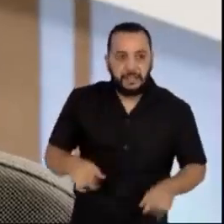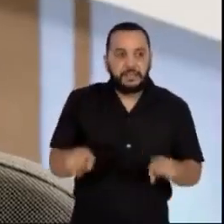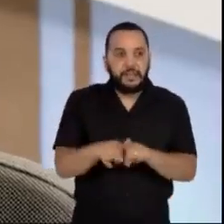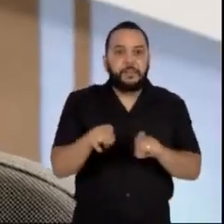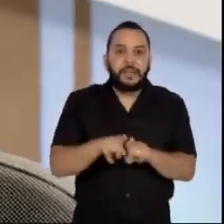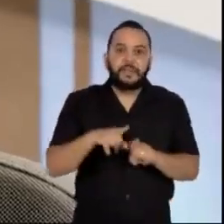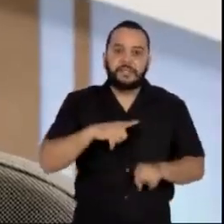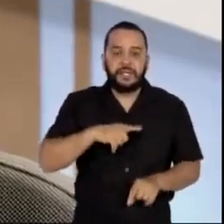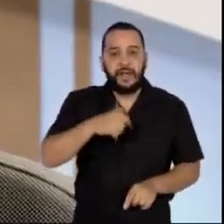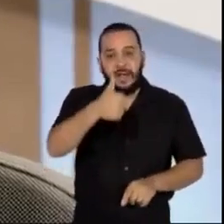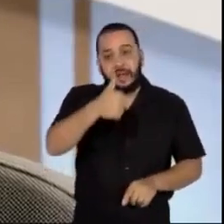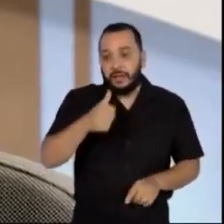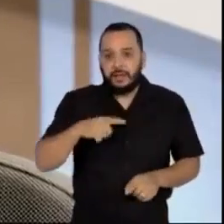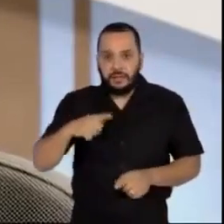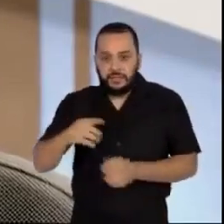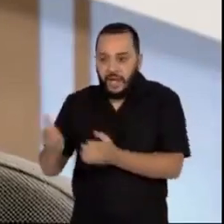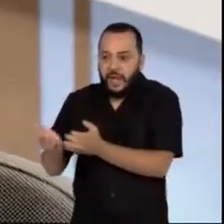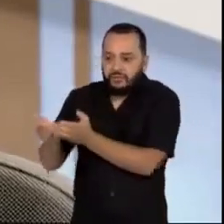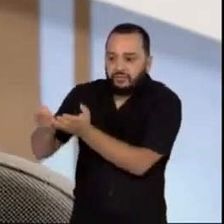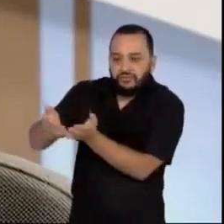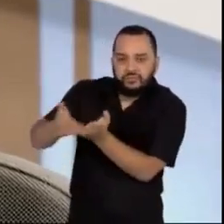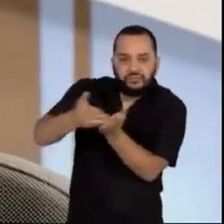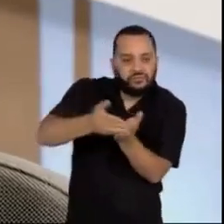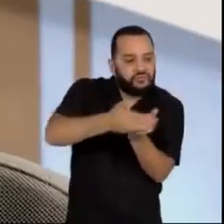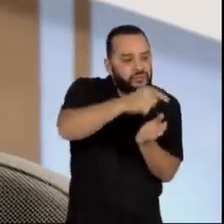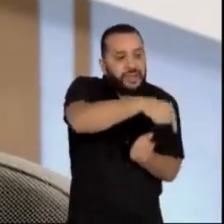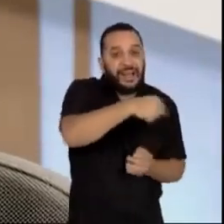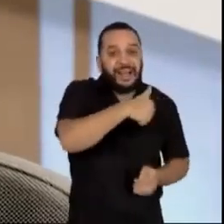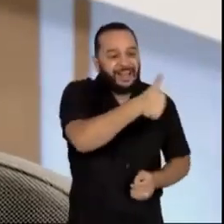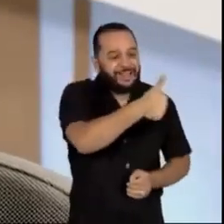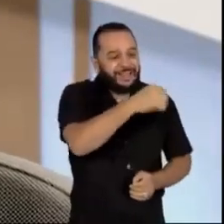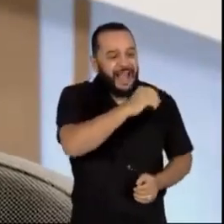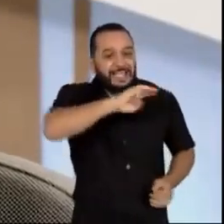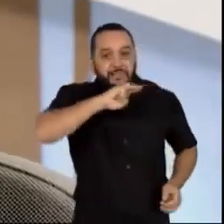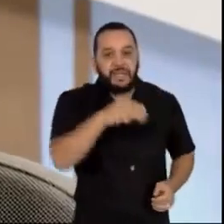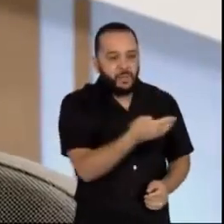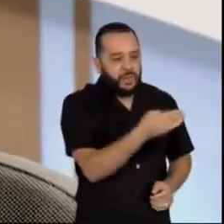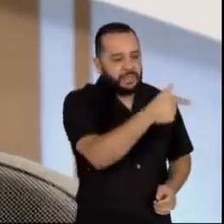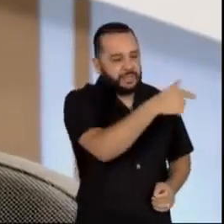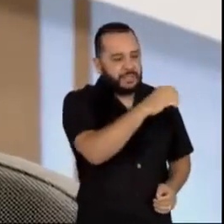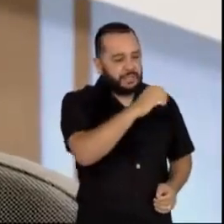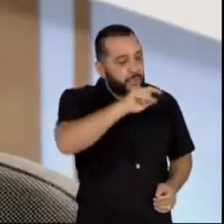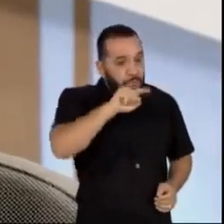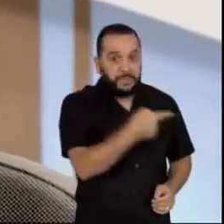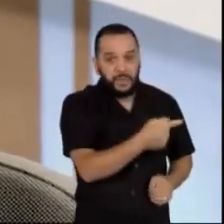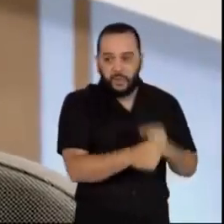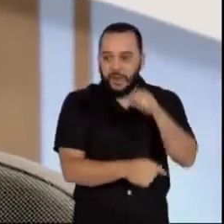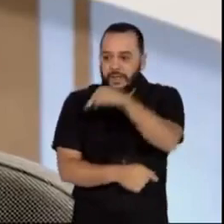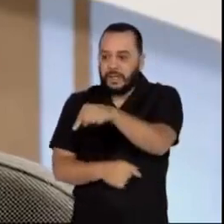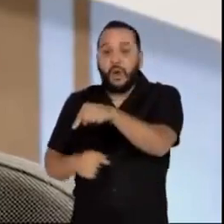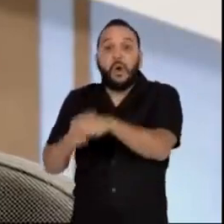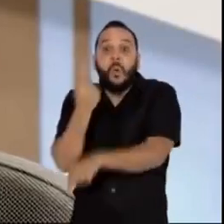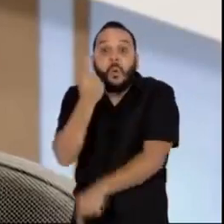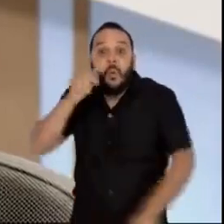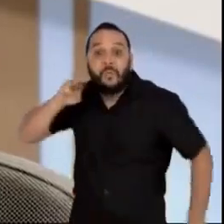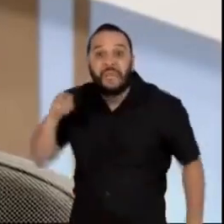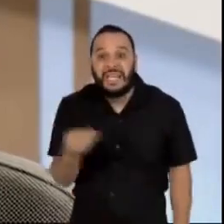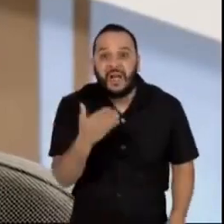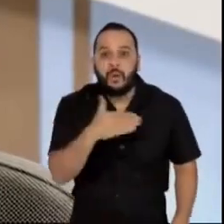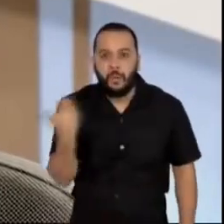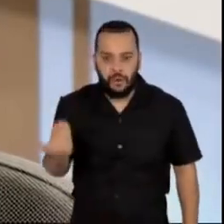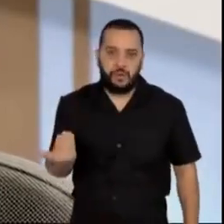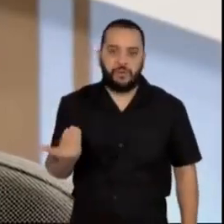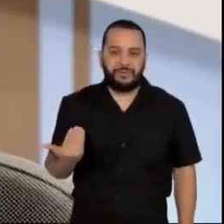e setecentos mil um milhão e 800 mil morreram na travessia dos e isso é o número tão grande que se você